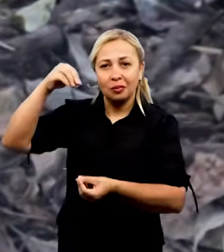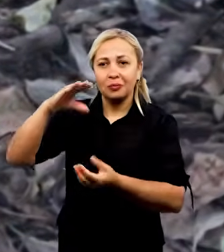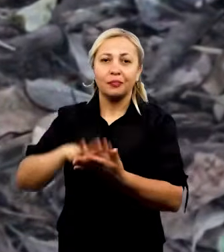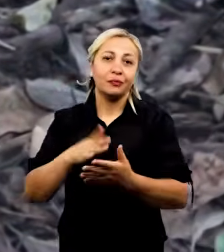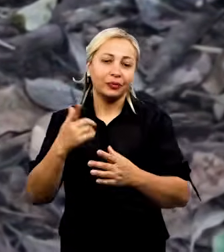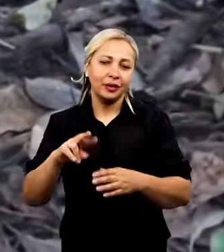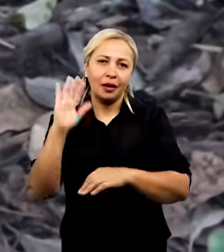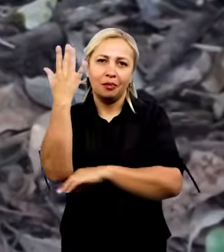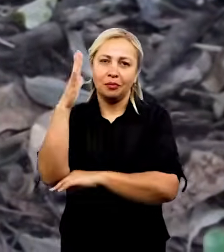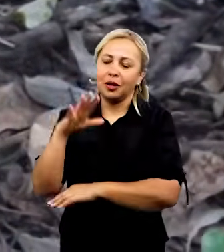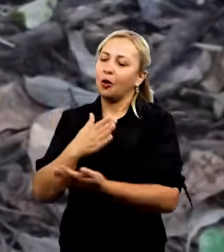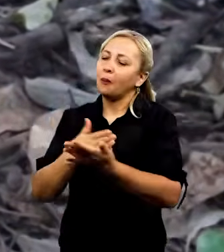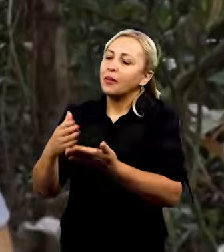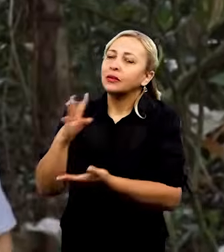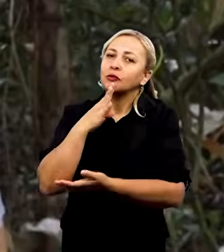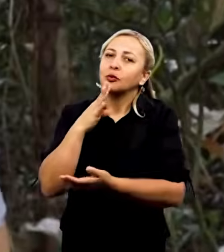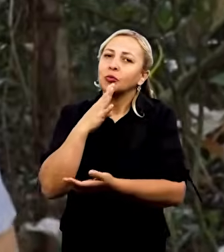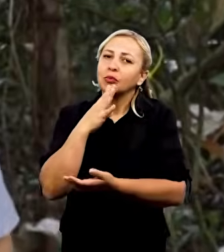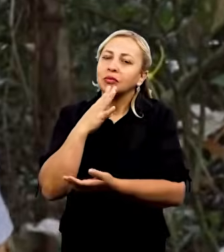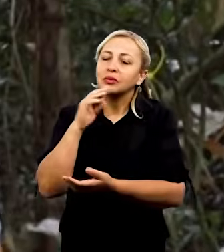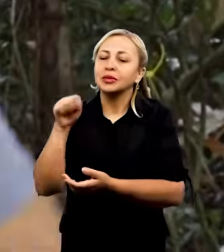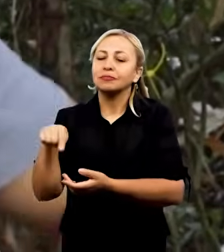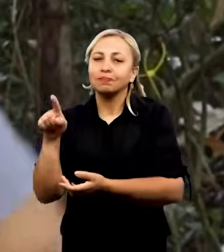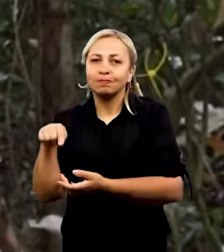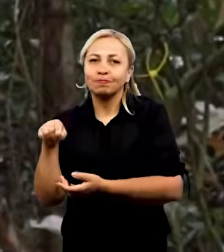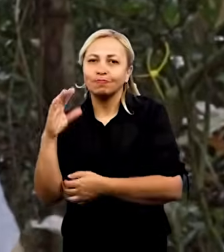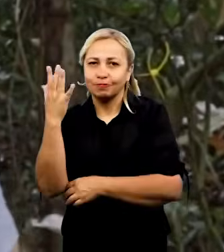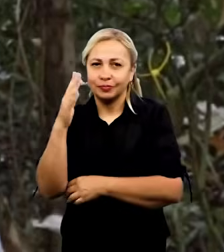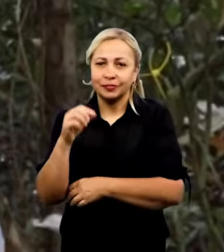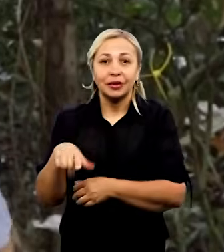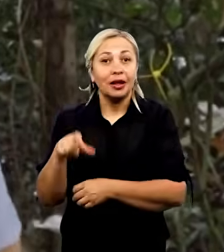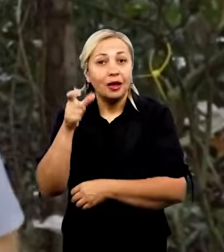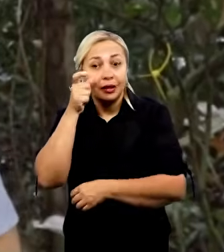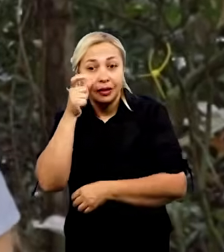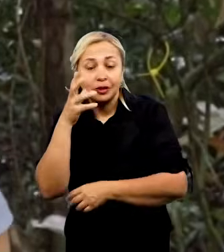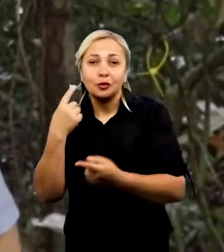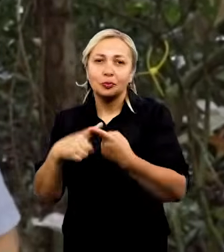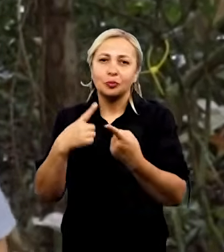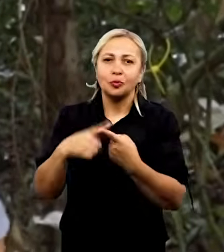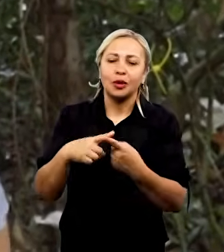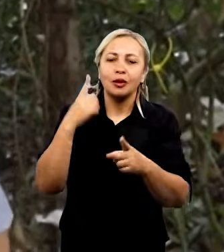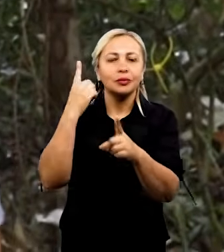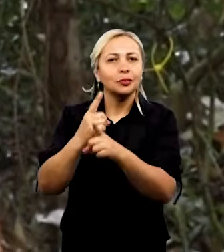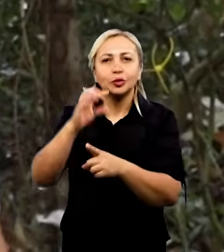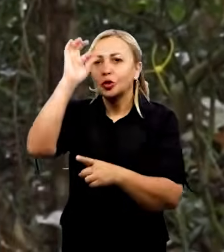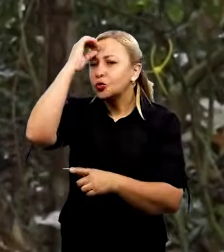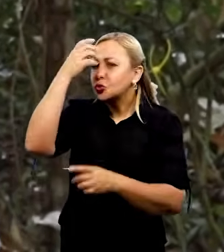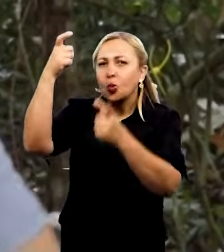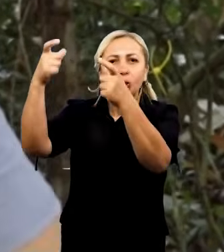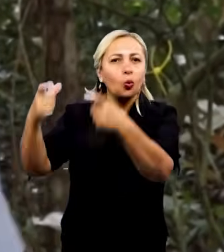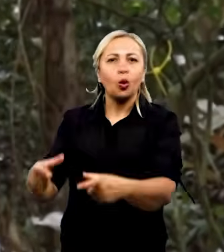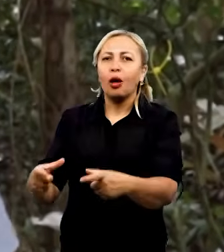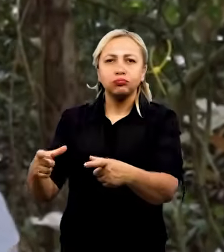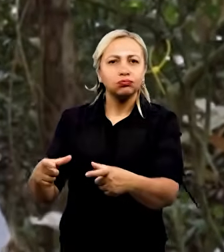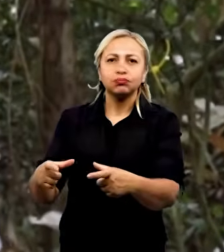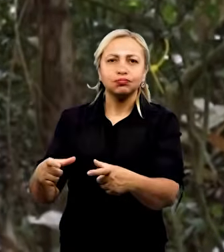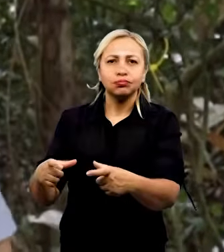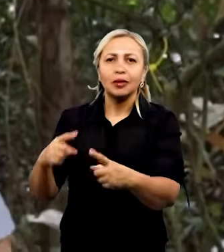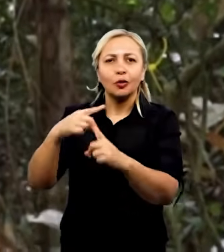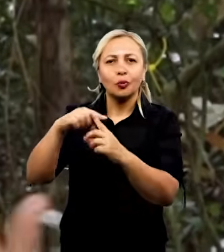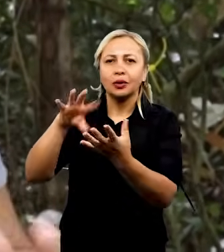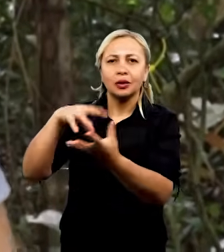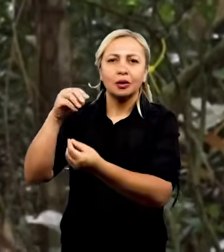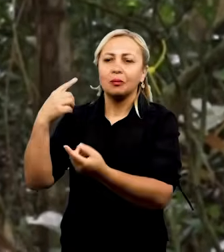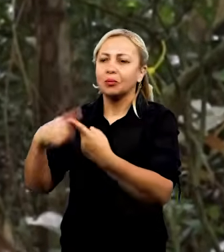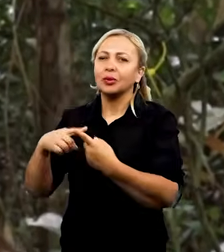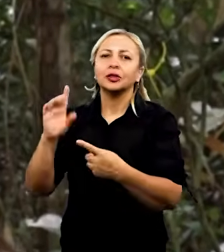começando a conhecer essa espécie. O que é interessante, por ela ser encontrada em apenas uma localidade, ela já é uma planta ameaçada de extinção, porque